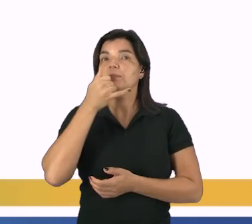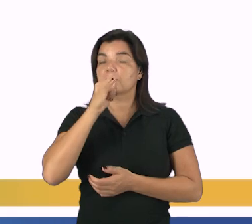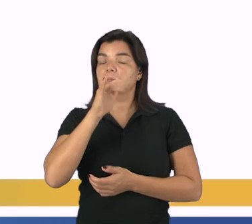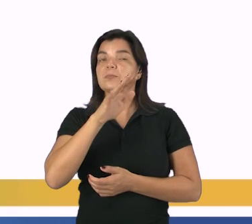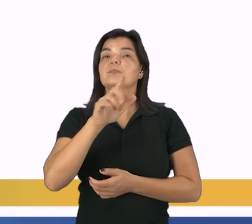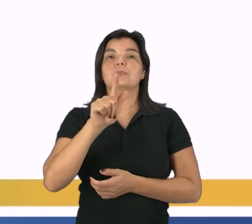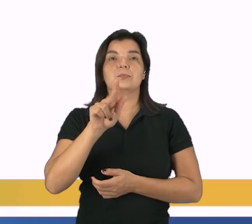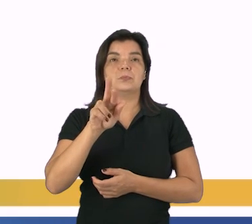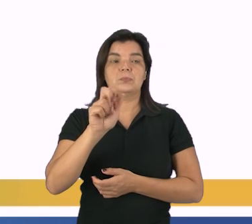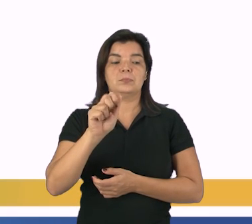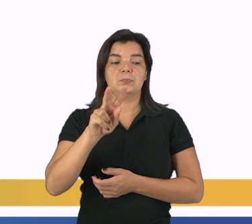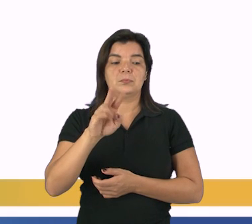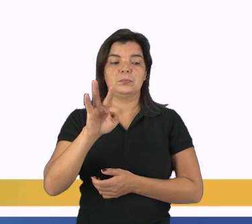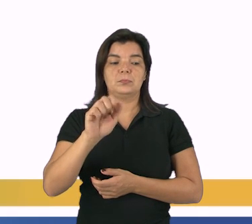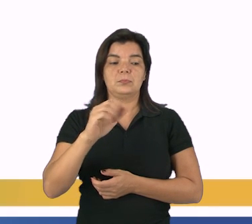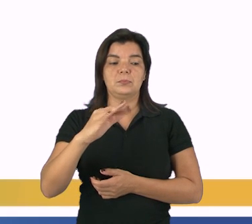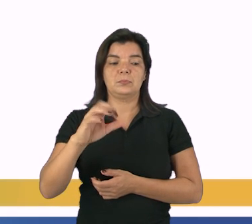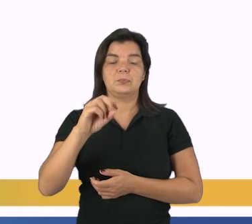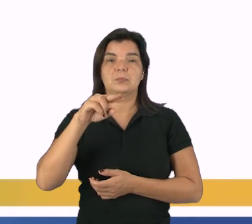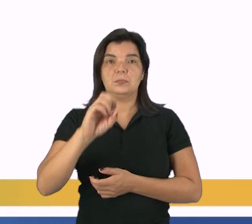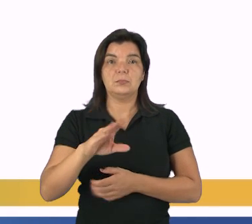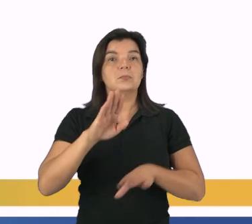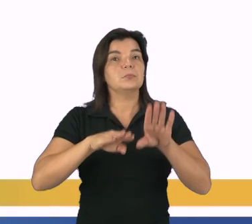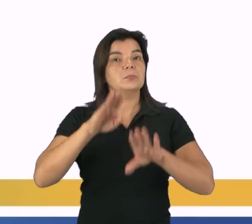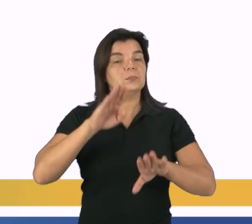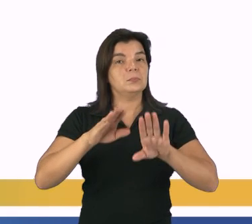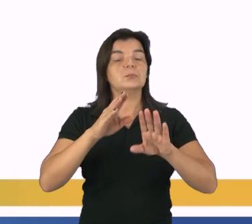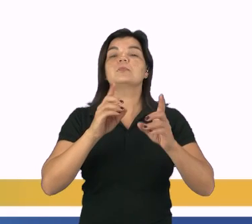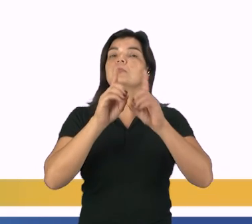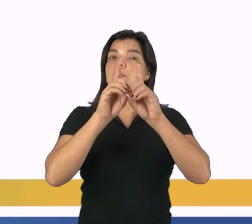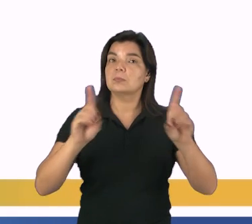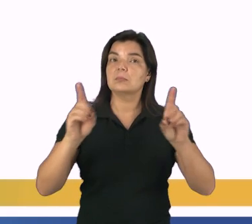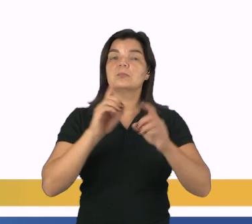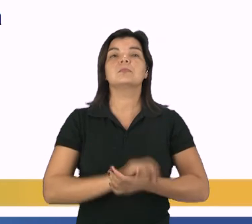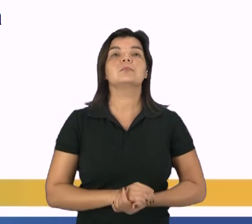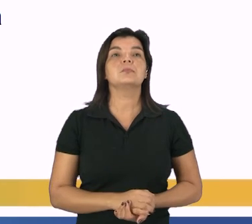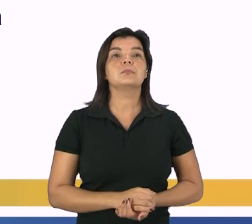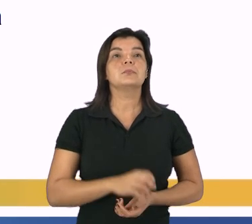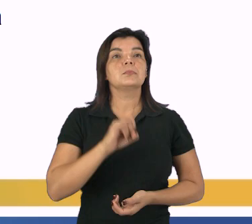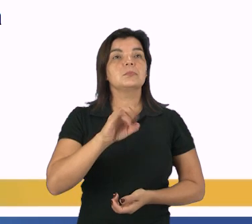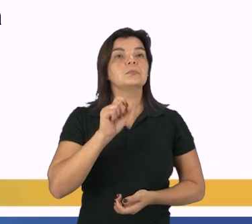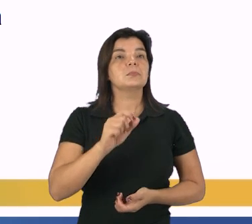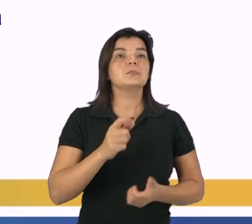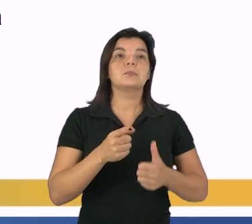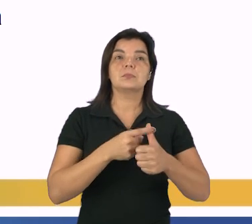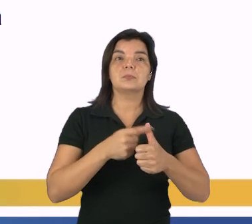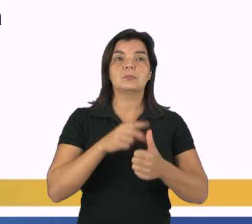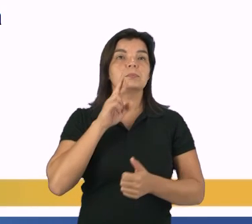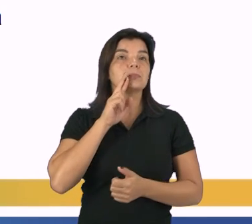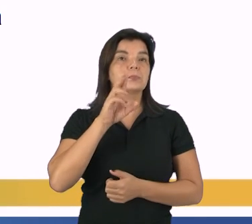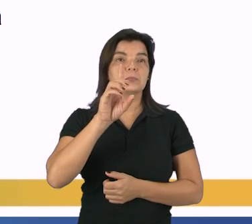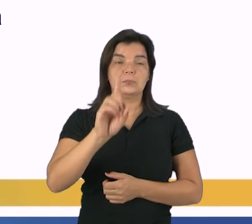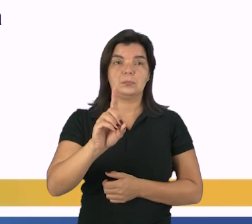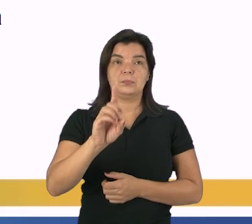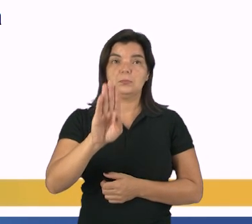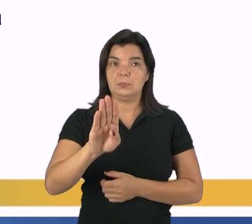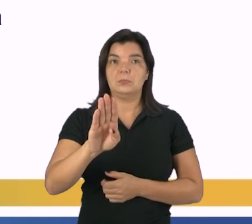igual a constante universal M1, M2. Veja que a distância aqui ela foi cancelada. Então, em qualquer